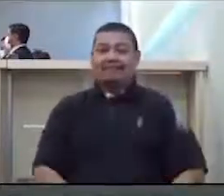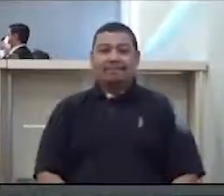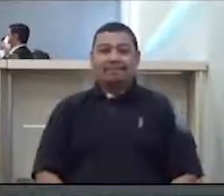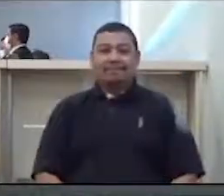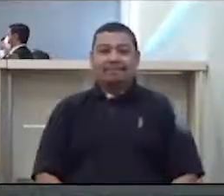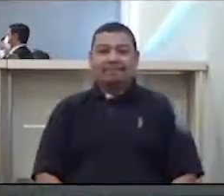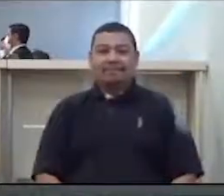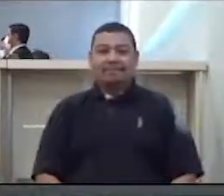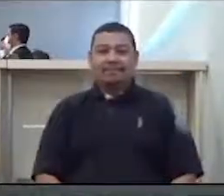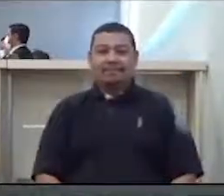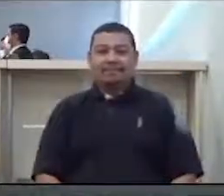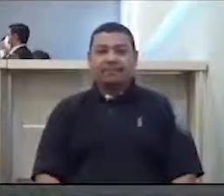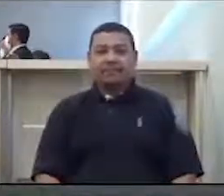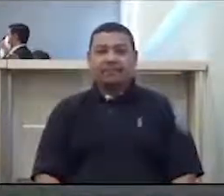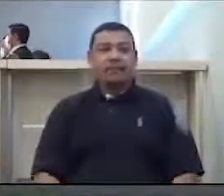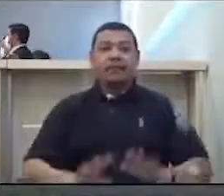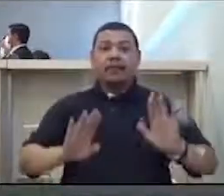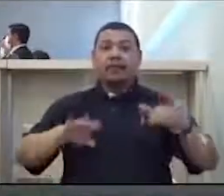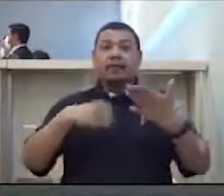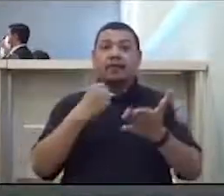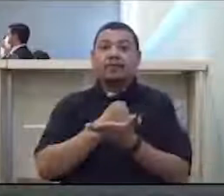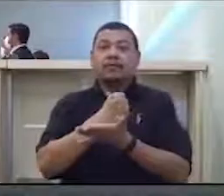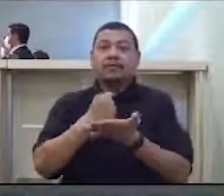Dando remédio vencido.